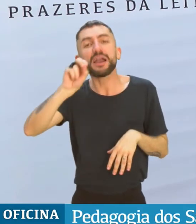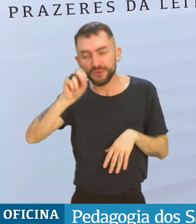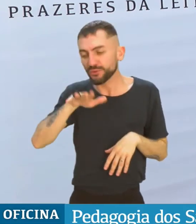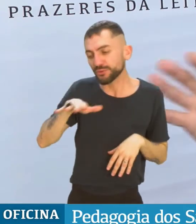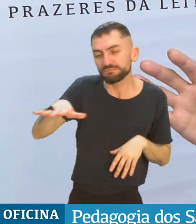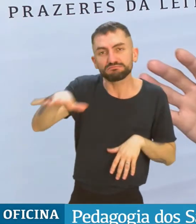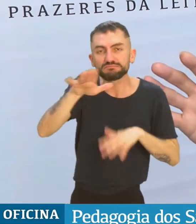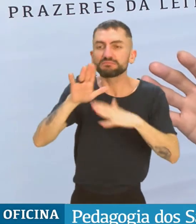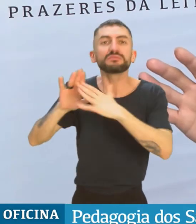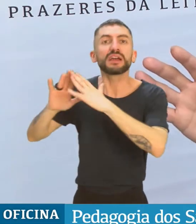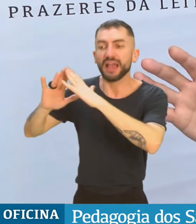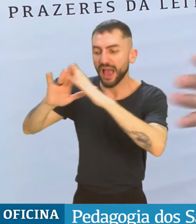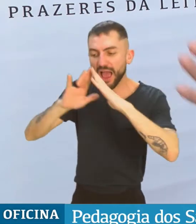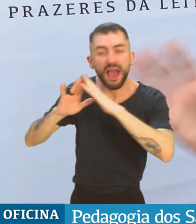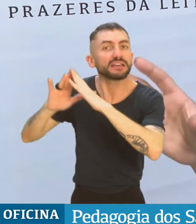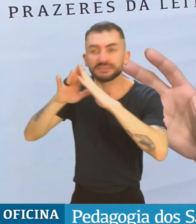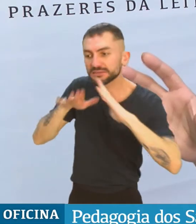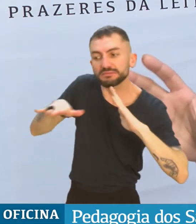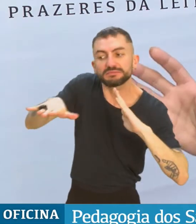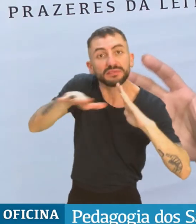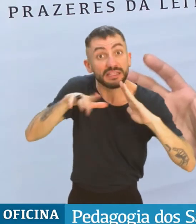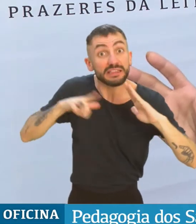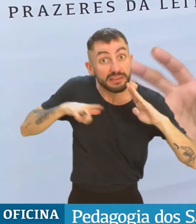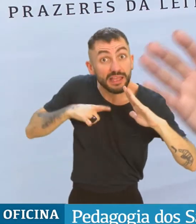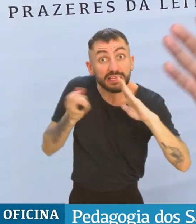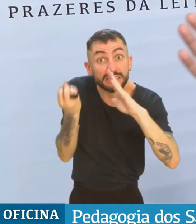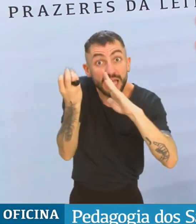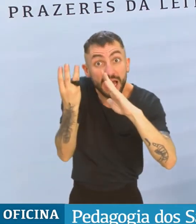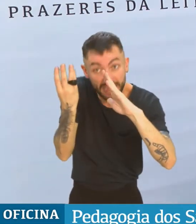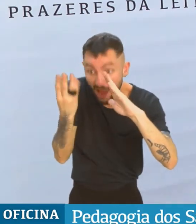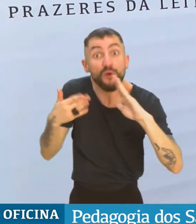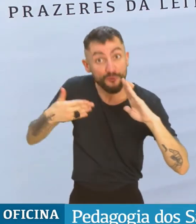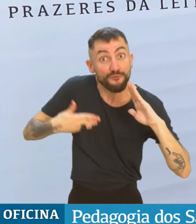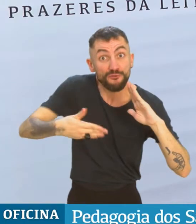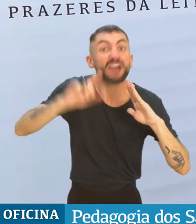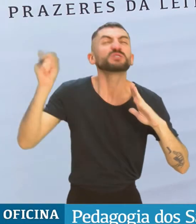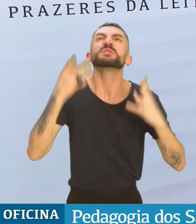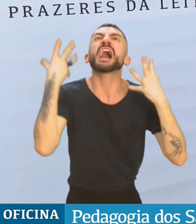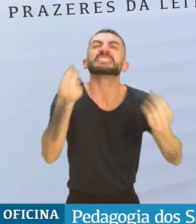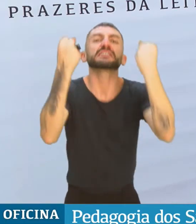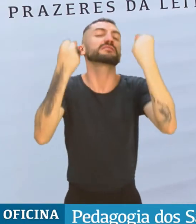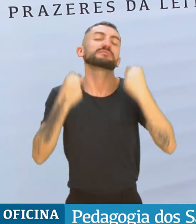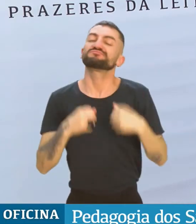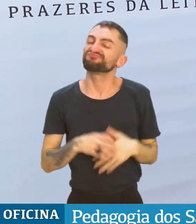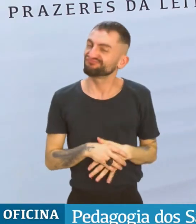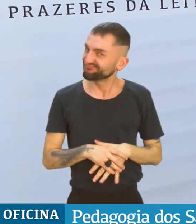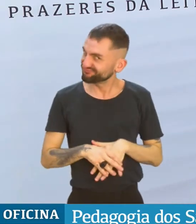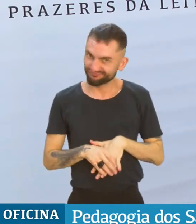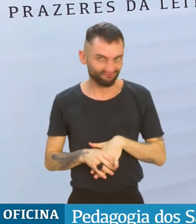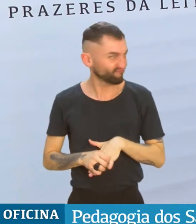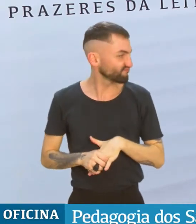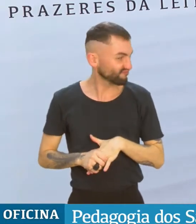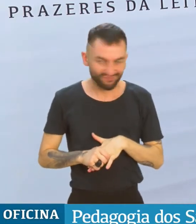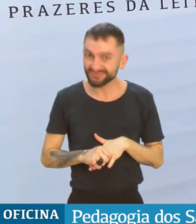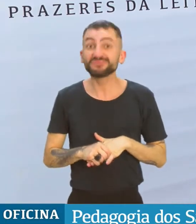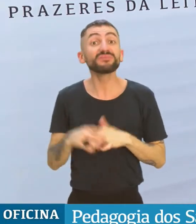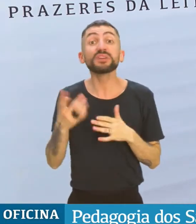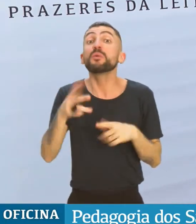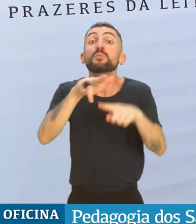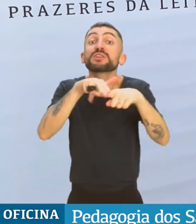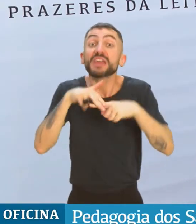sua vida, no local que você mora, já tem algum evento acontecendo. Não é assim, né? A gente está falando de